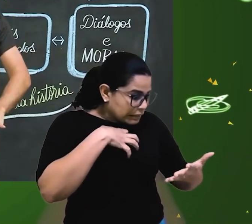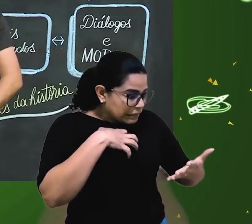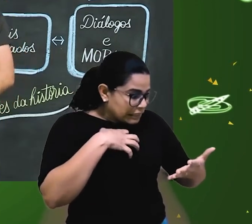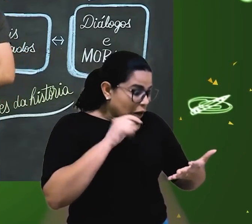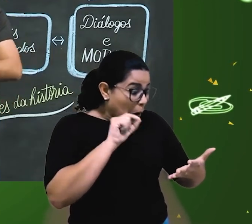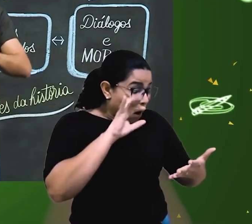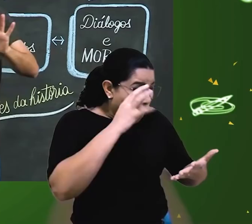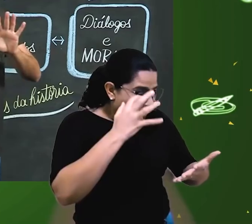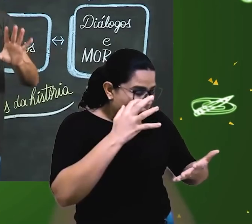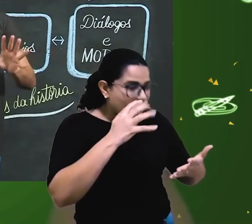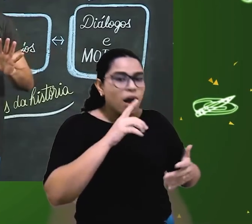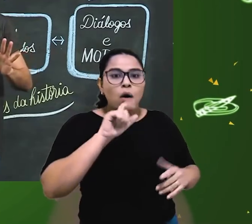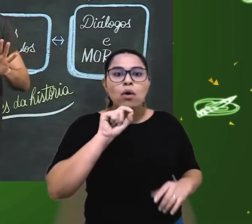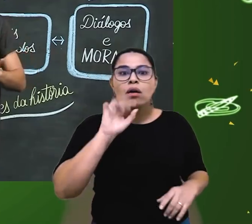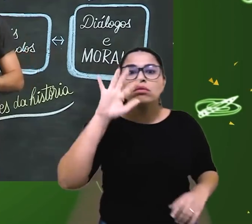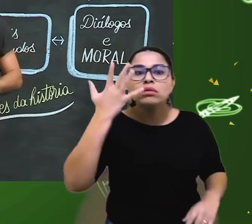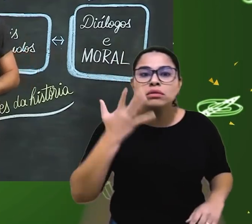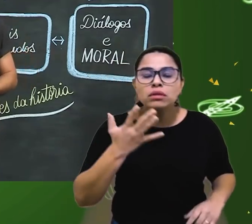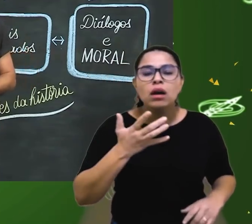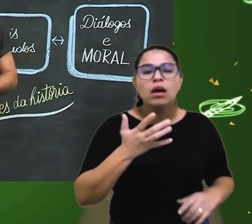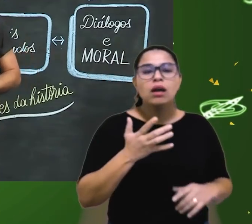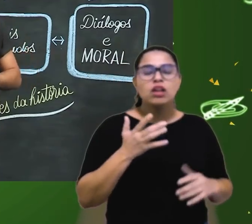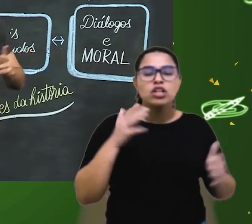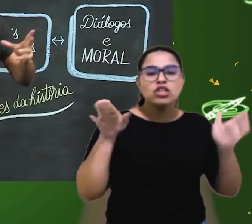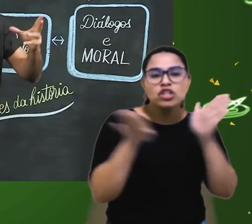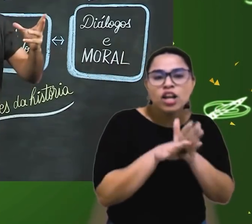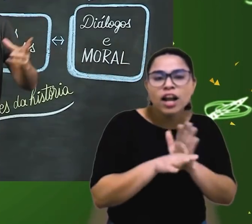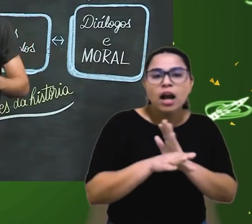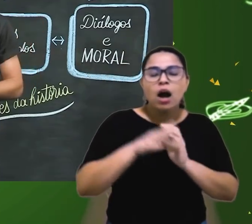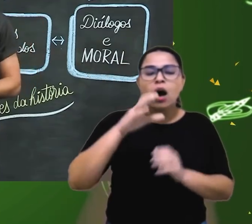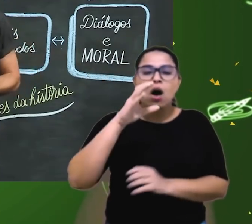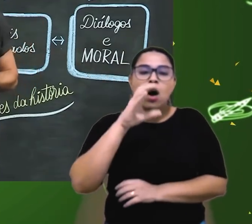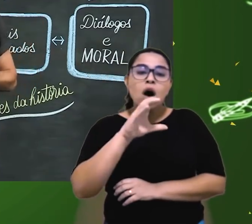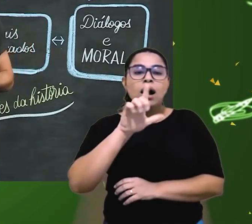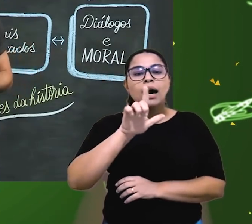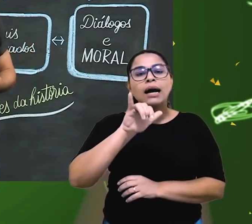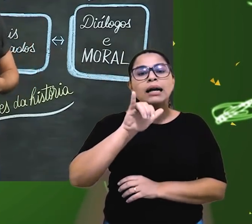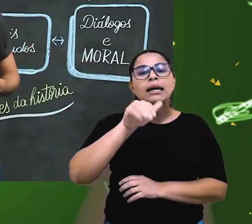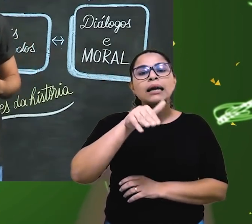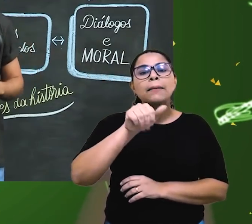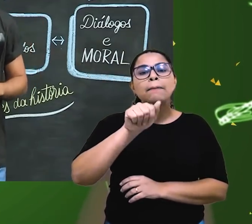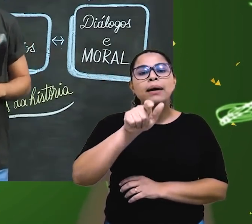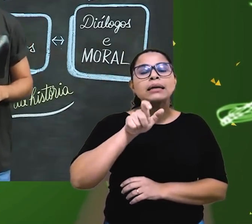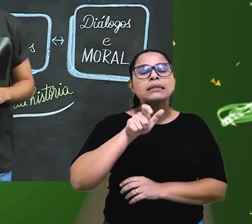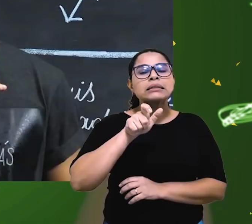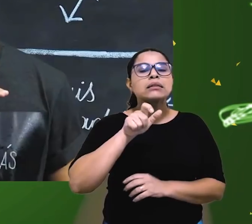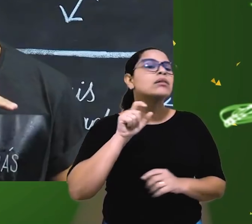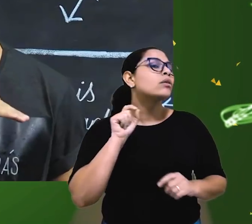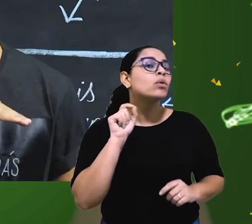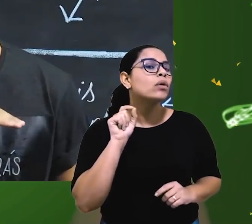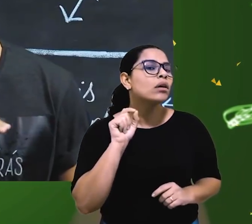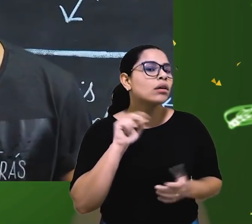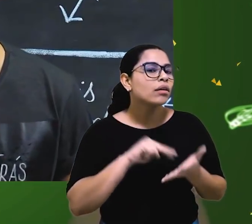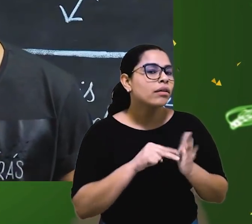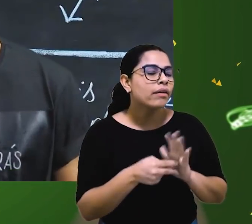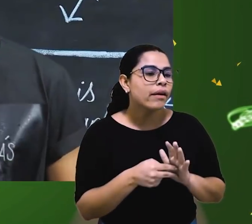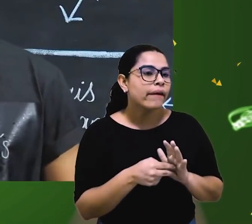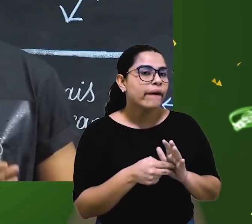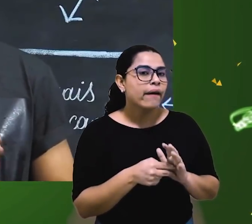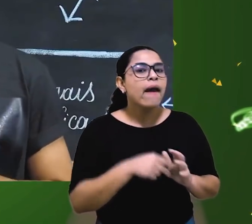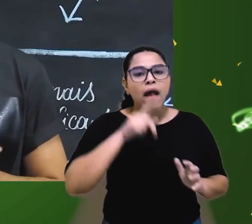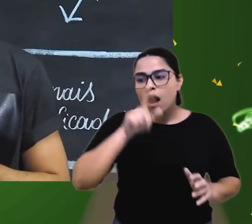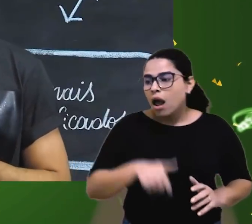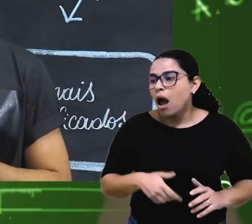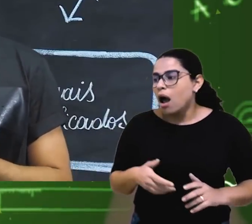clímax, que é o momento de maior emoção da história, que é quando, por exemplo, a personagem diz ao marido que, enfim, este relacionamento acabou,